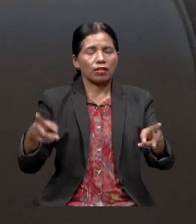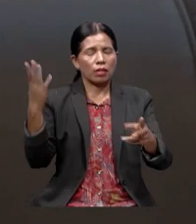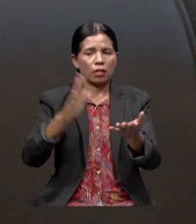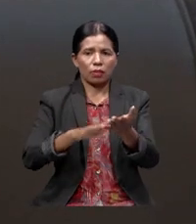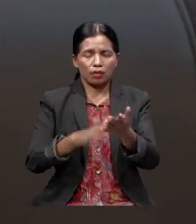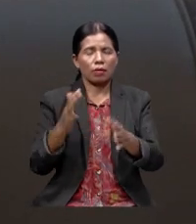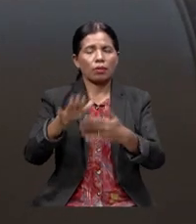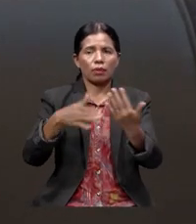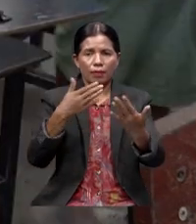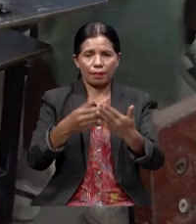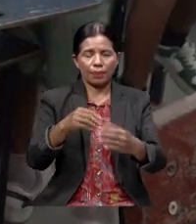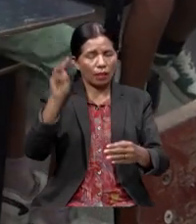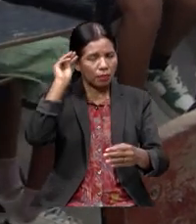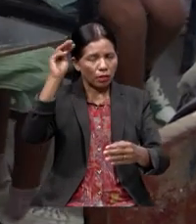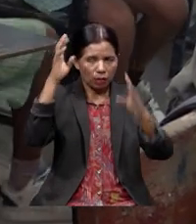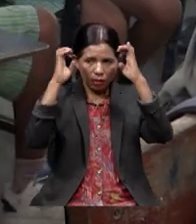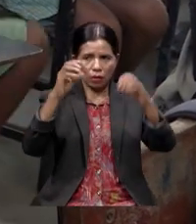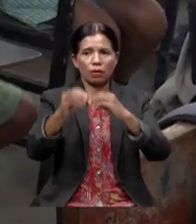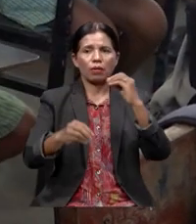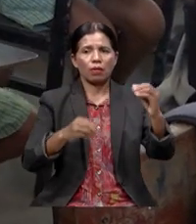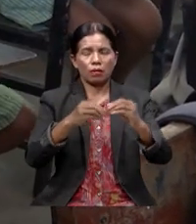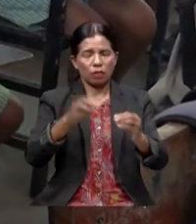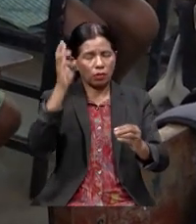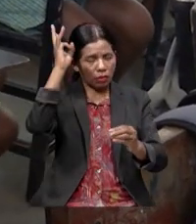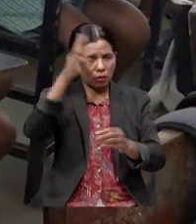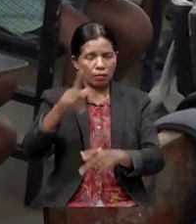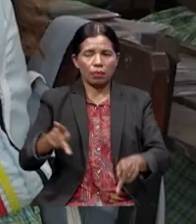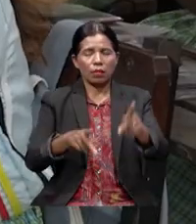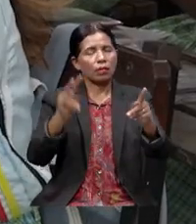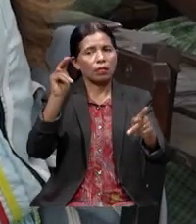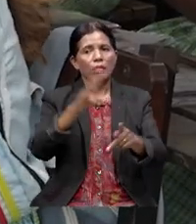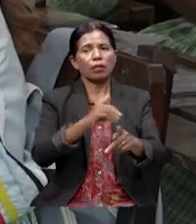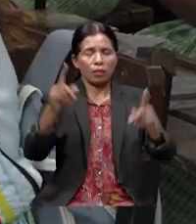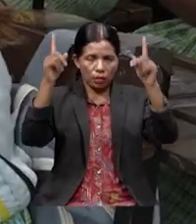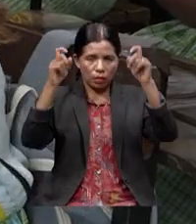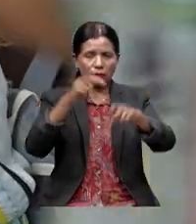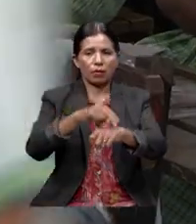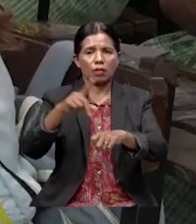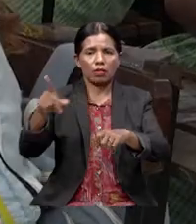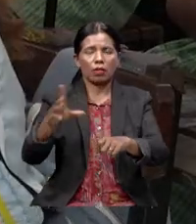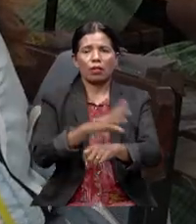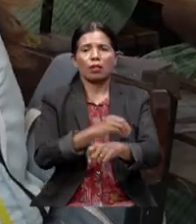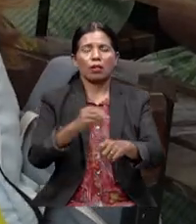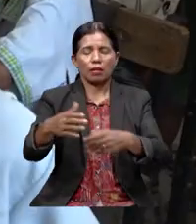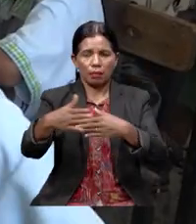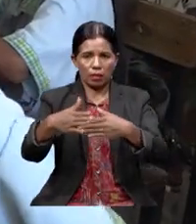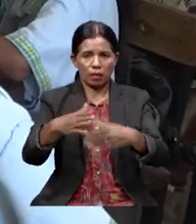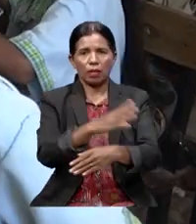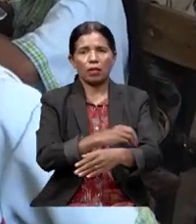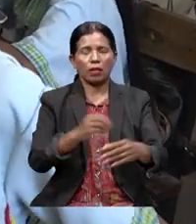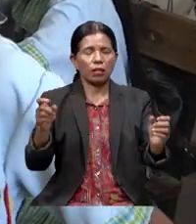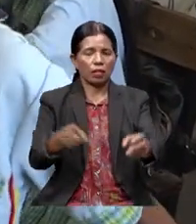da Educação Dulce de Jesus Atolia Hirak ne relaciona a preocupação pública nian com o exame nacional no passagem classe basic da dangona no